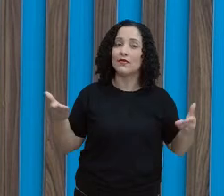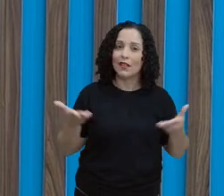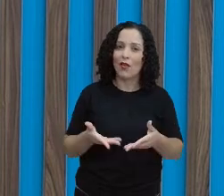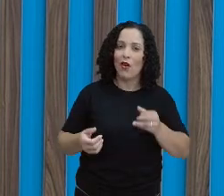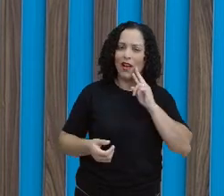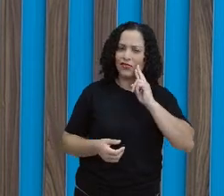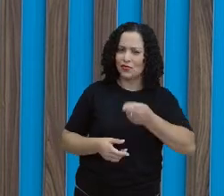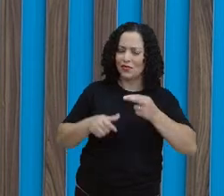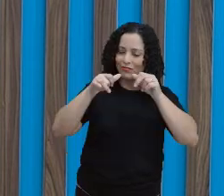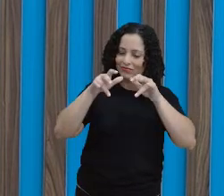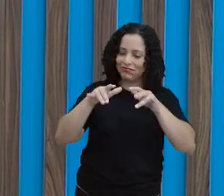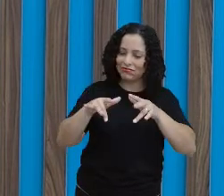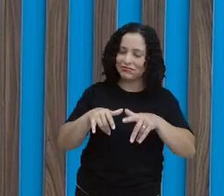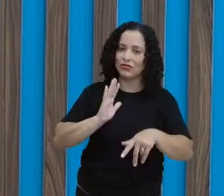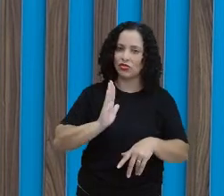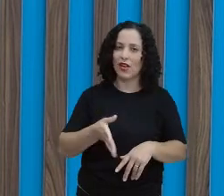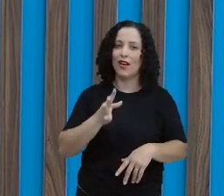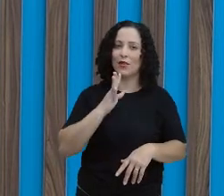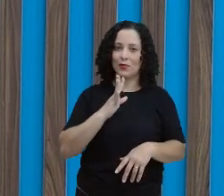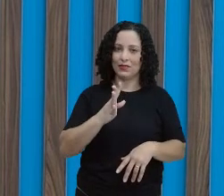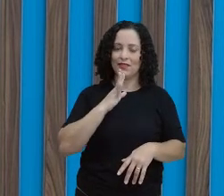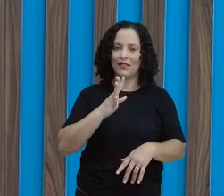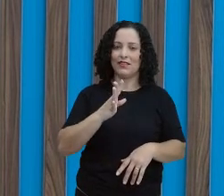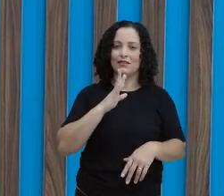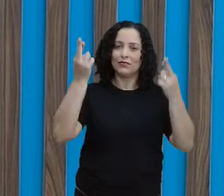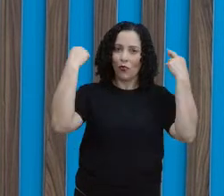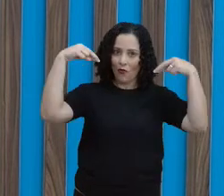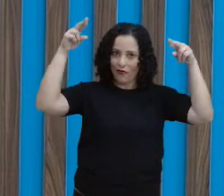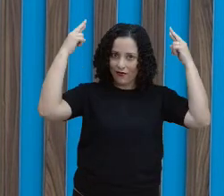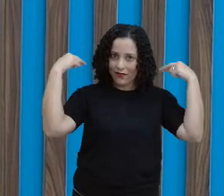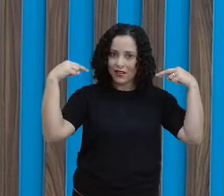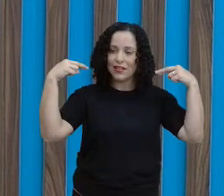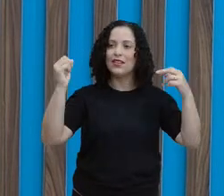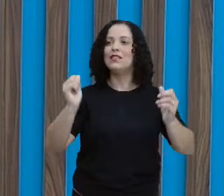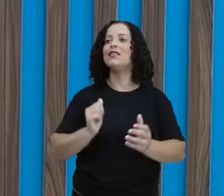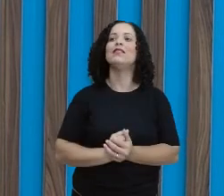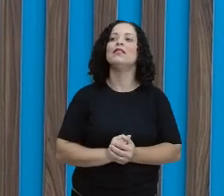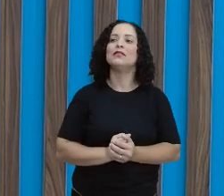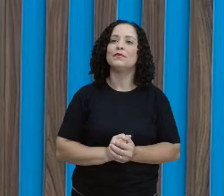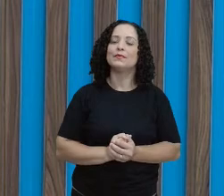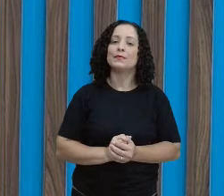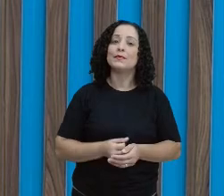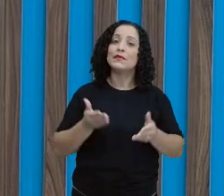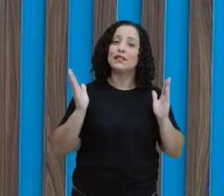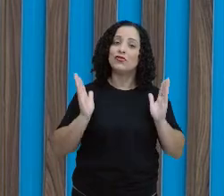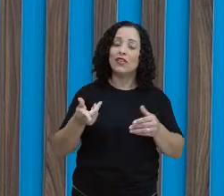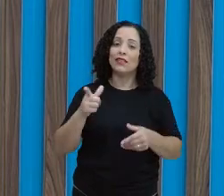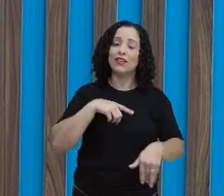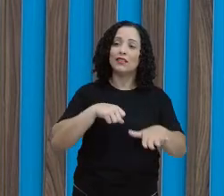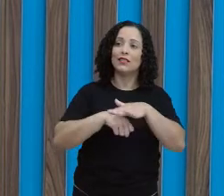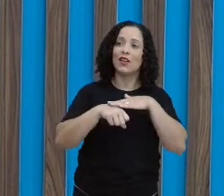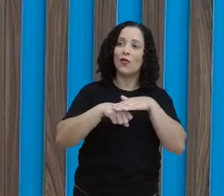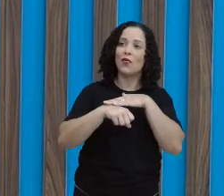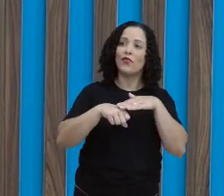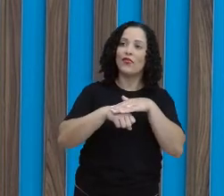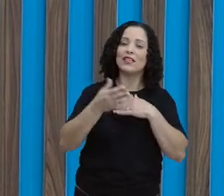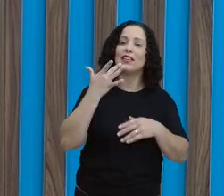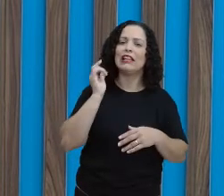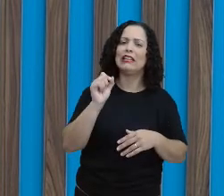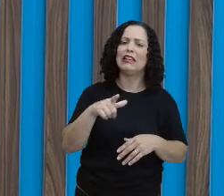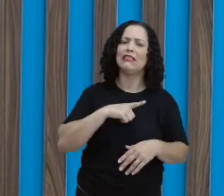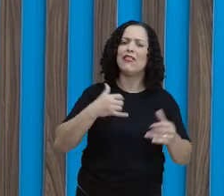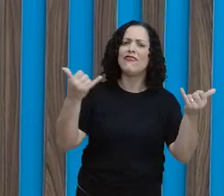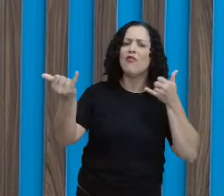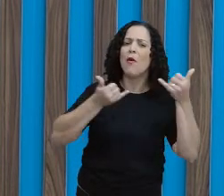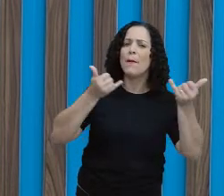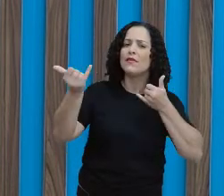respondendo, né, dizendo que já ouviu falar. Aí eu coloquei, né, aqui na nossa conversa, né, quem aqui tem alguma informação